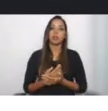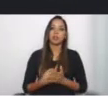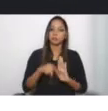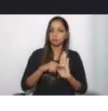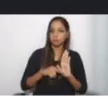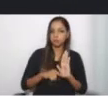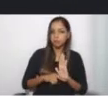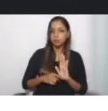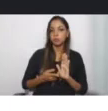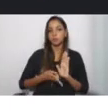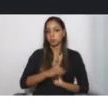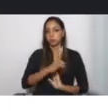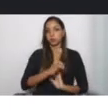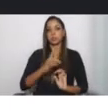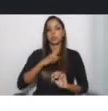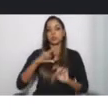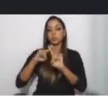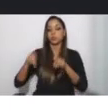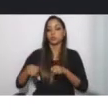lei número